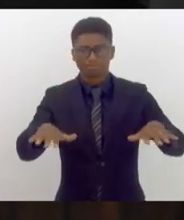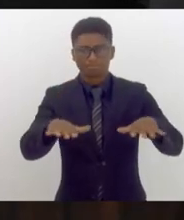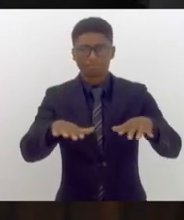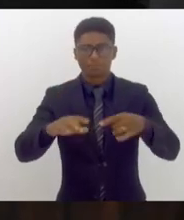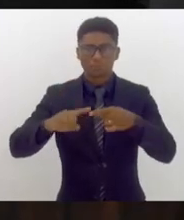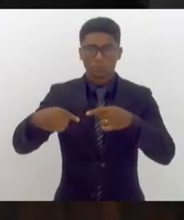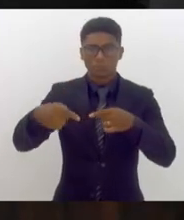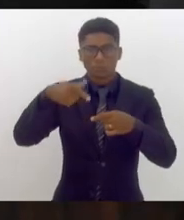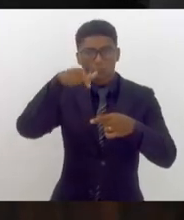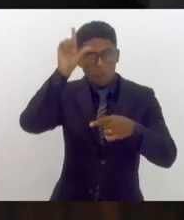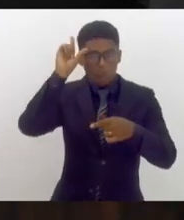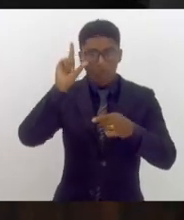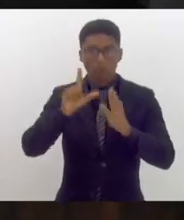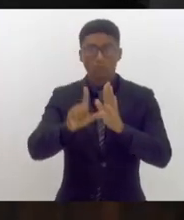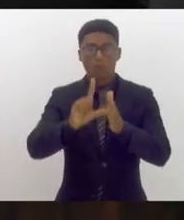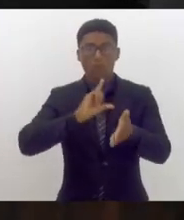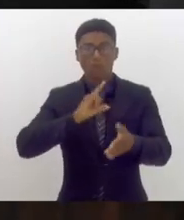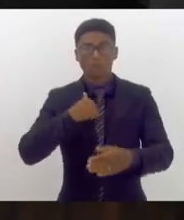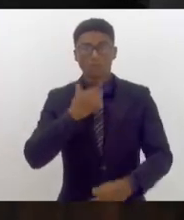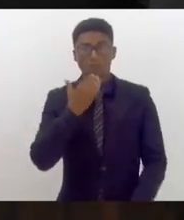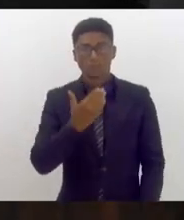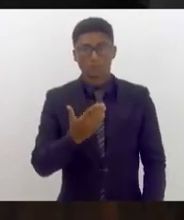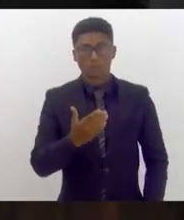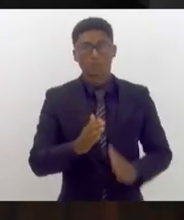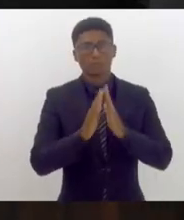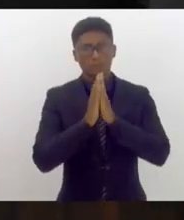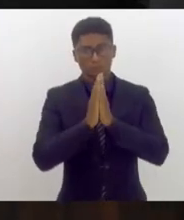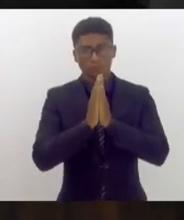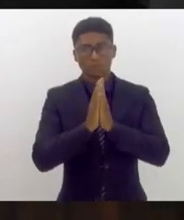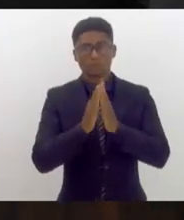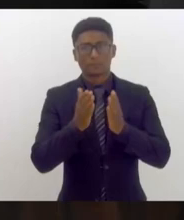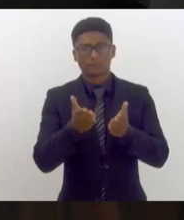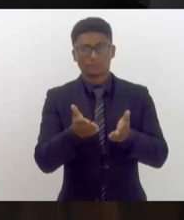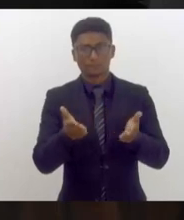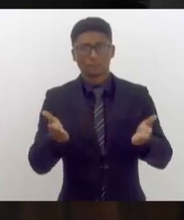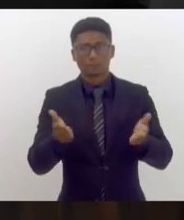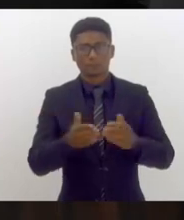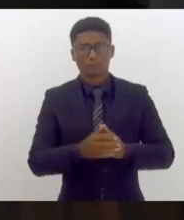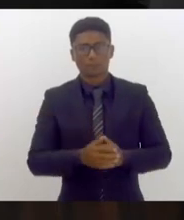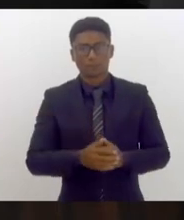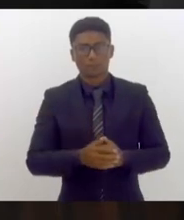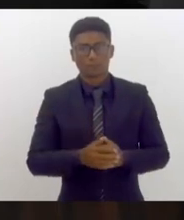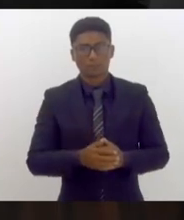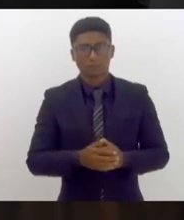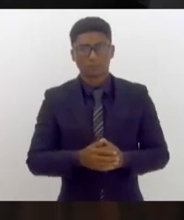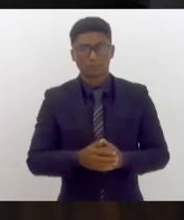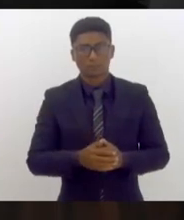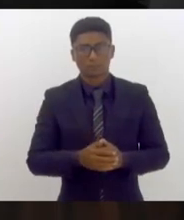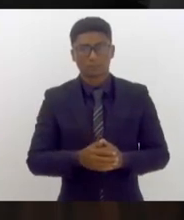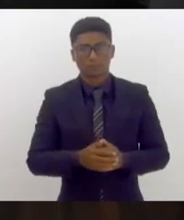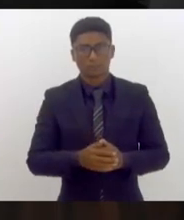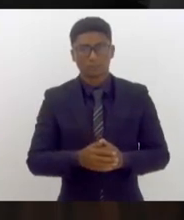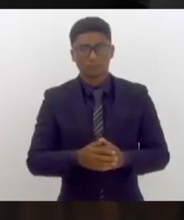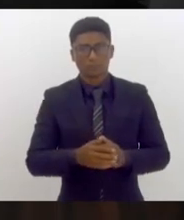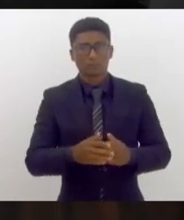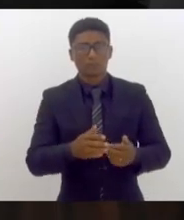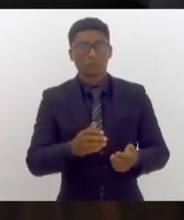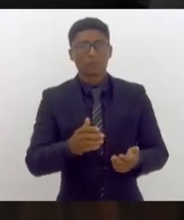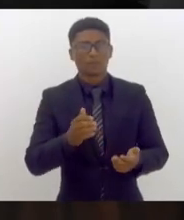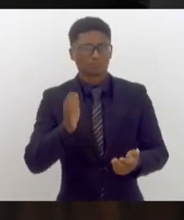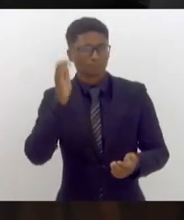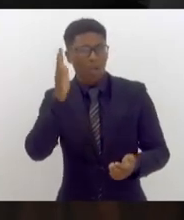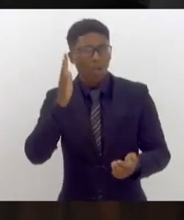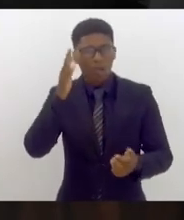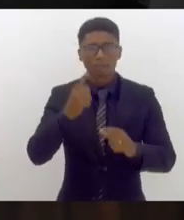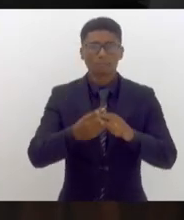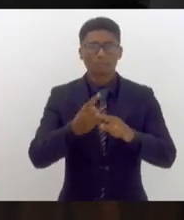Luiz Paulo, eu queria pedir a gentileza de vossas excelências para evitar esse tipo de precedente, que o companheiro Luiz